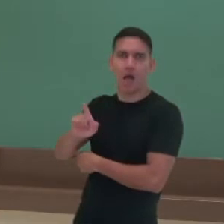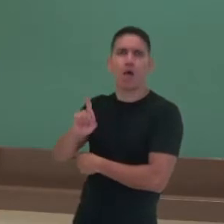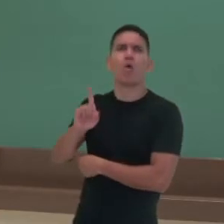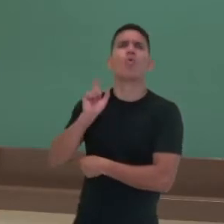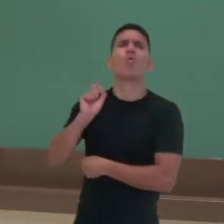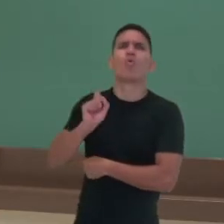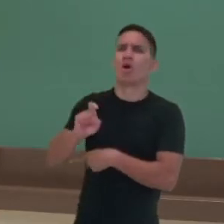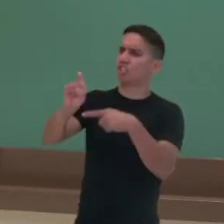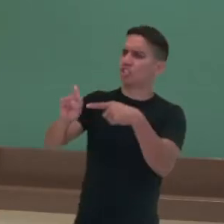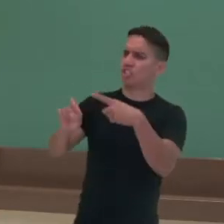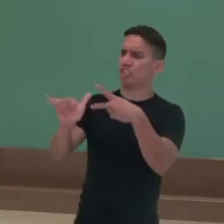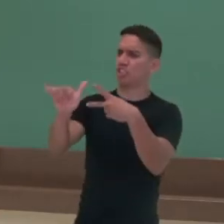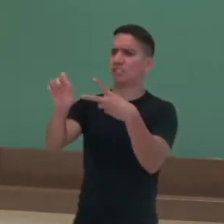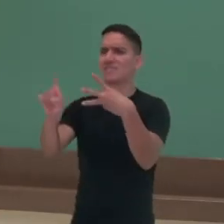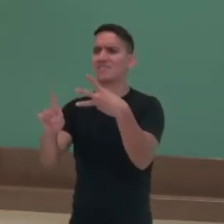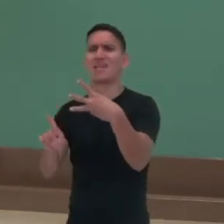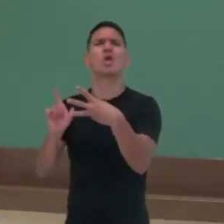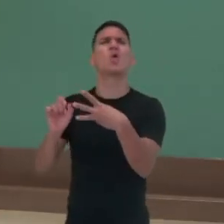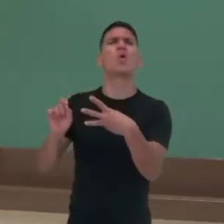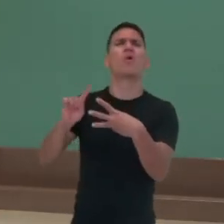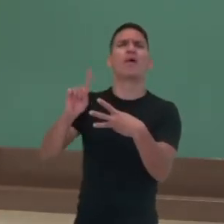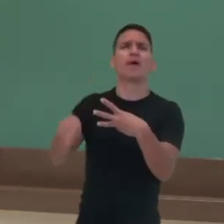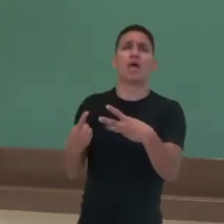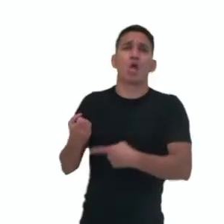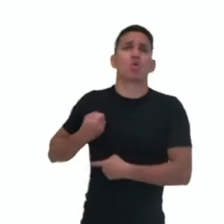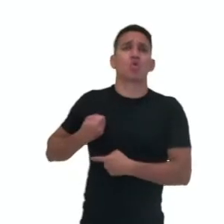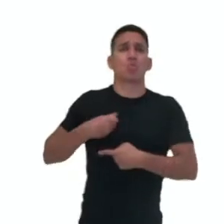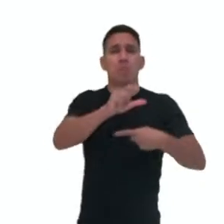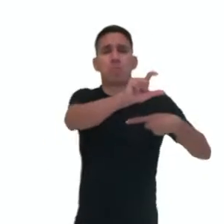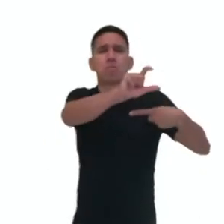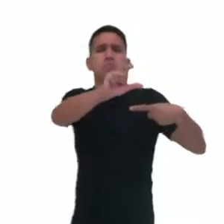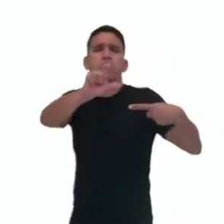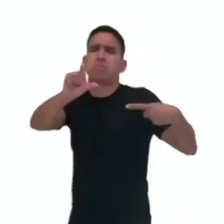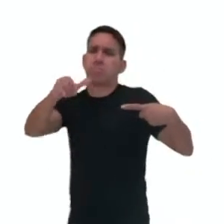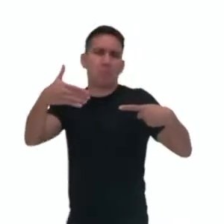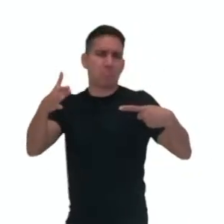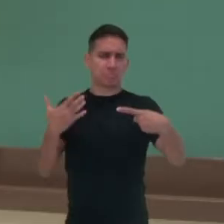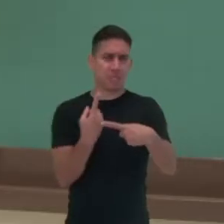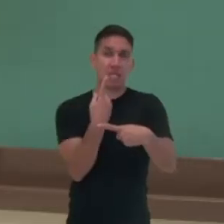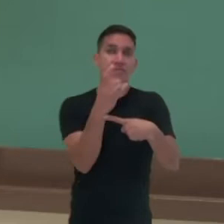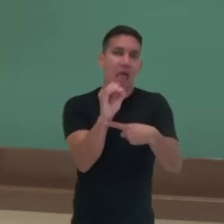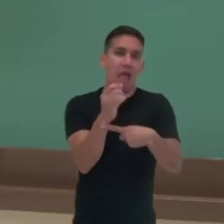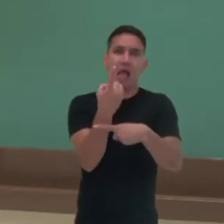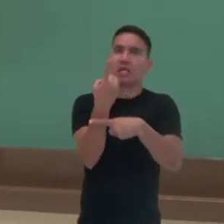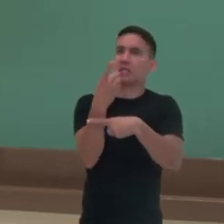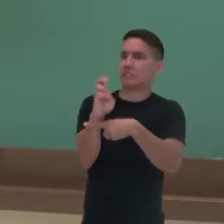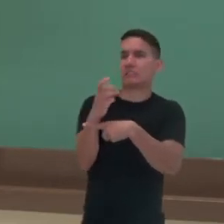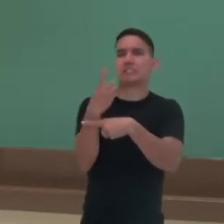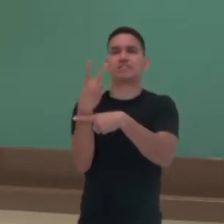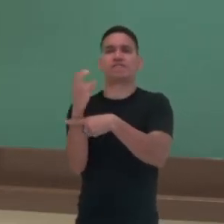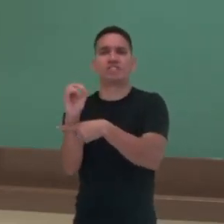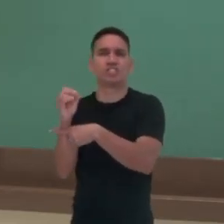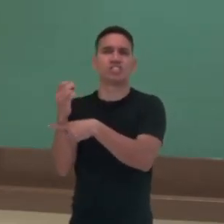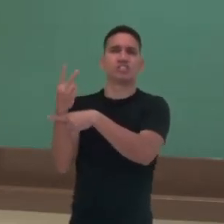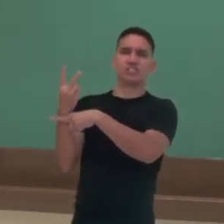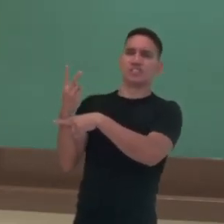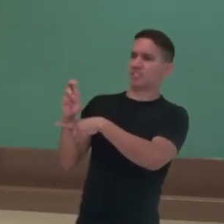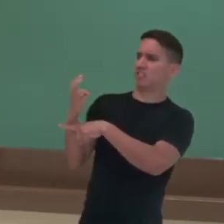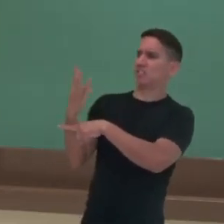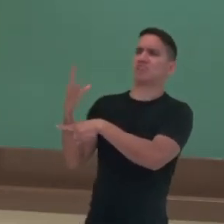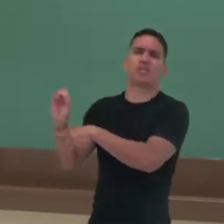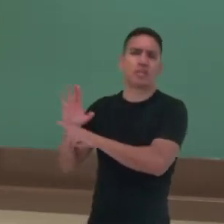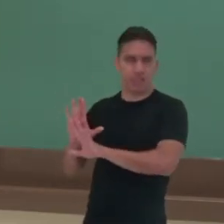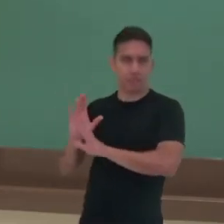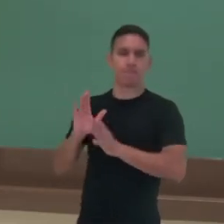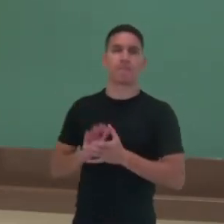são esses números x, y e z? São esses números aqui de cima, o 10, o 15, o 20, o 25 e o 30.